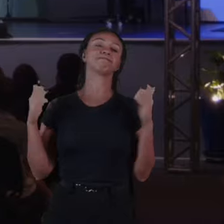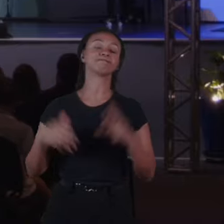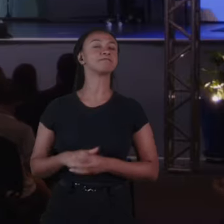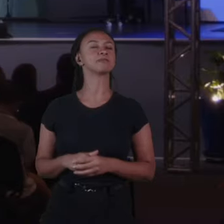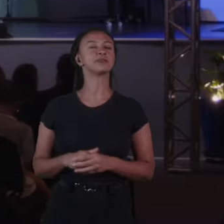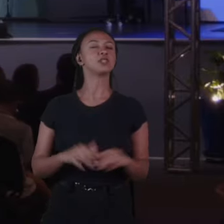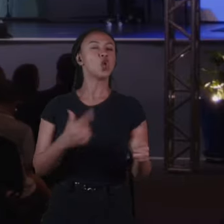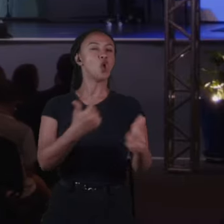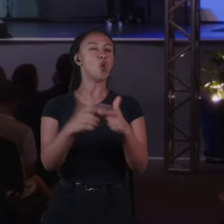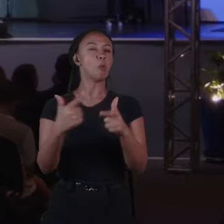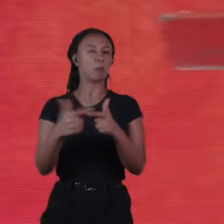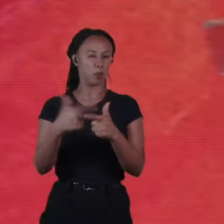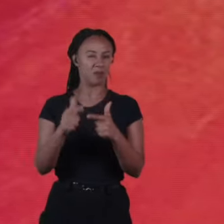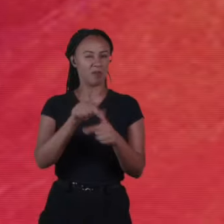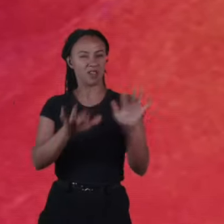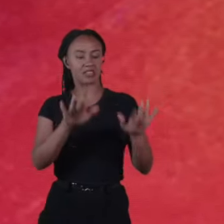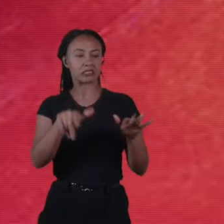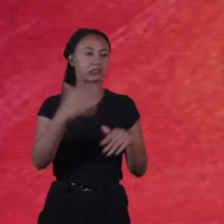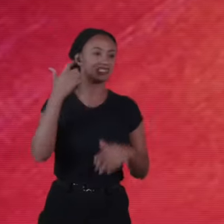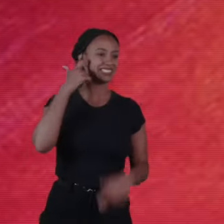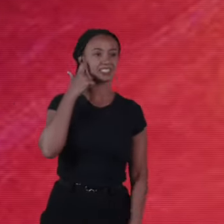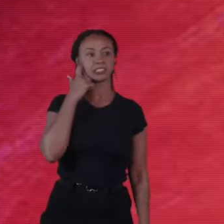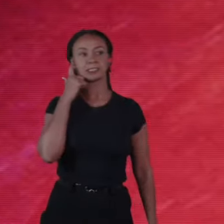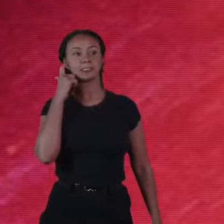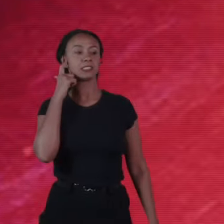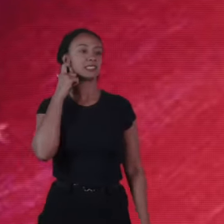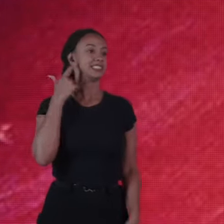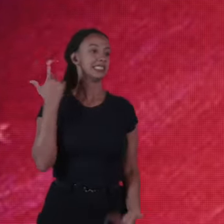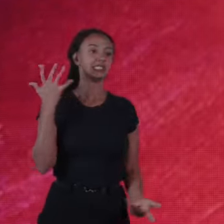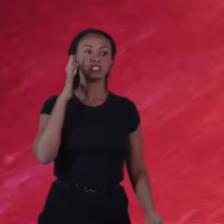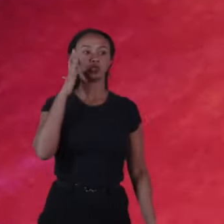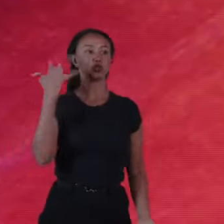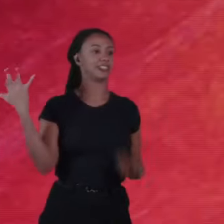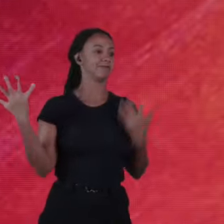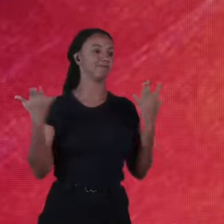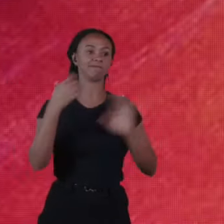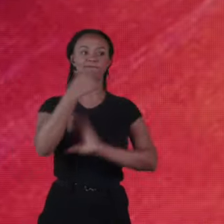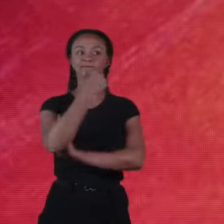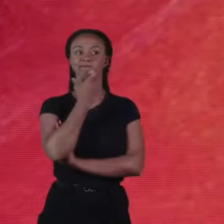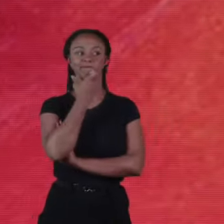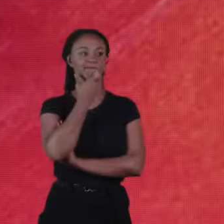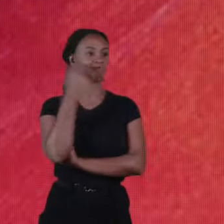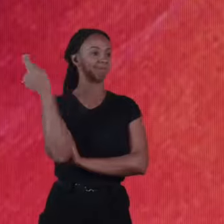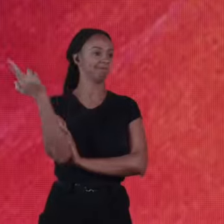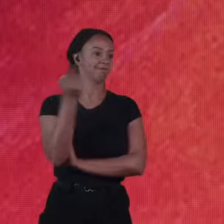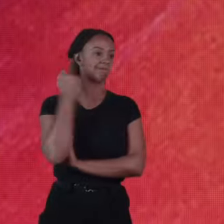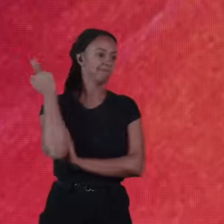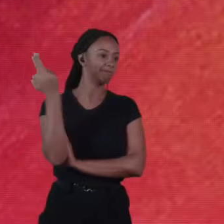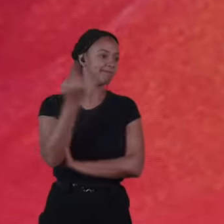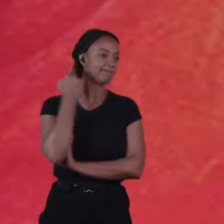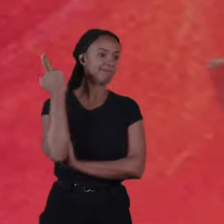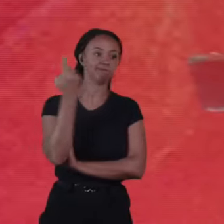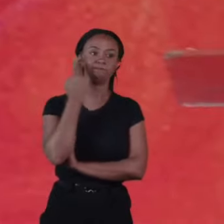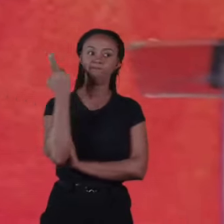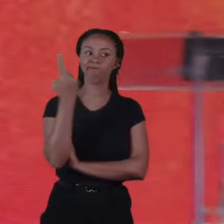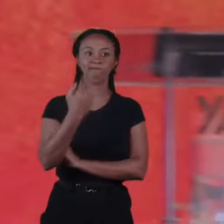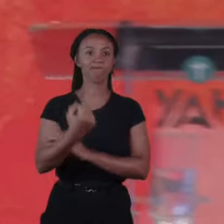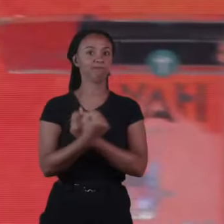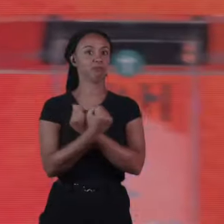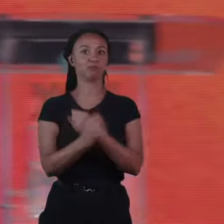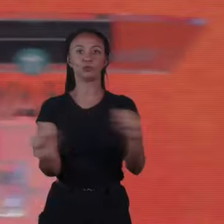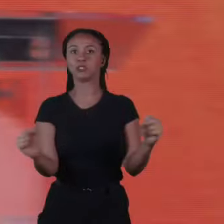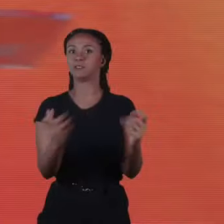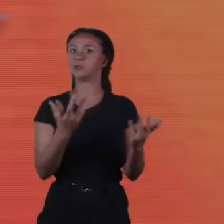Aquele problema que você não sabe como resolver, não tem jeito na sua opinião, não tem jeito